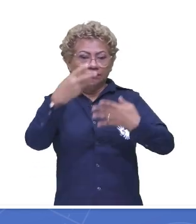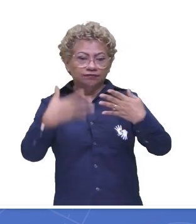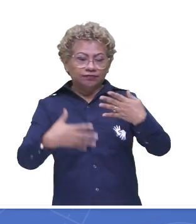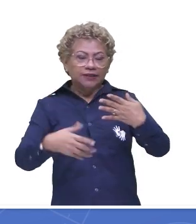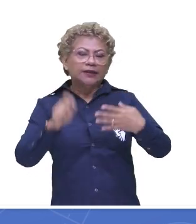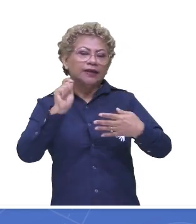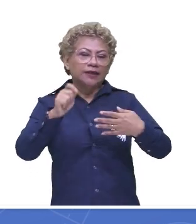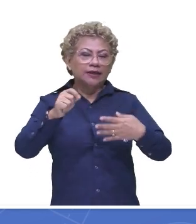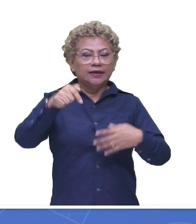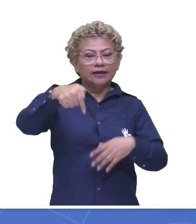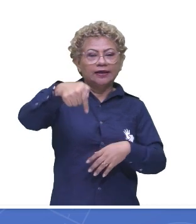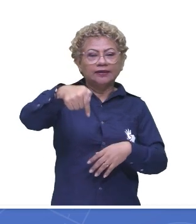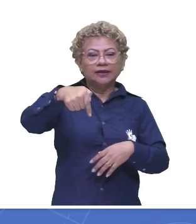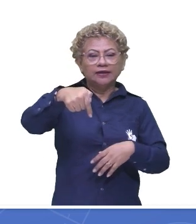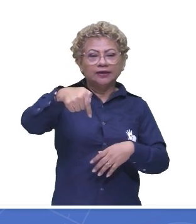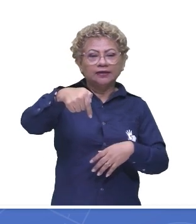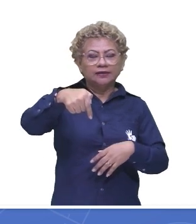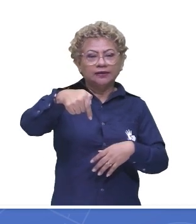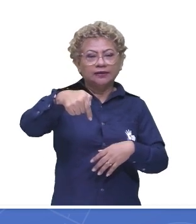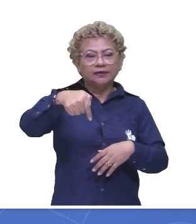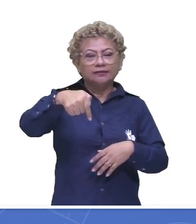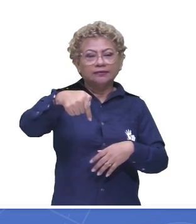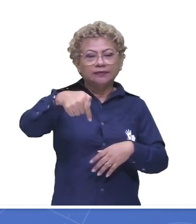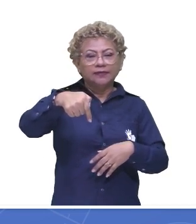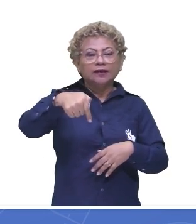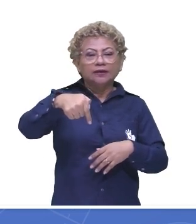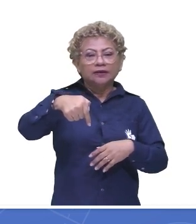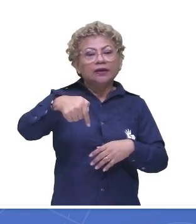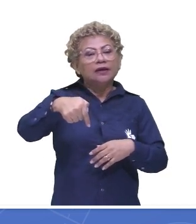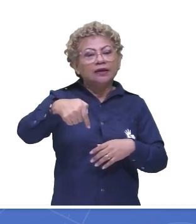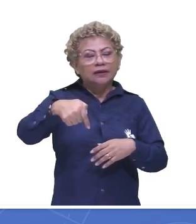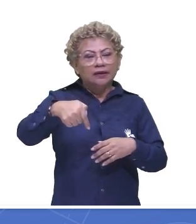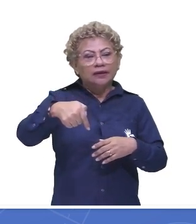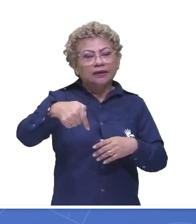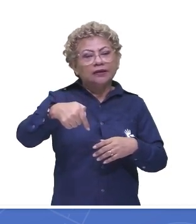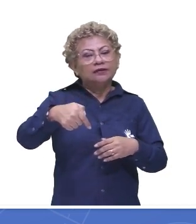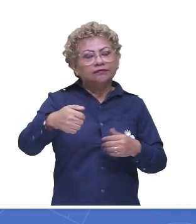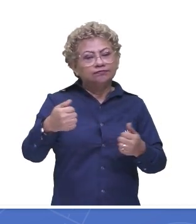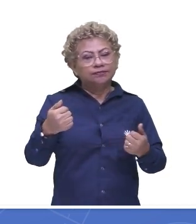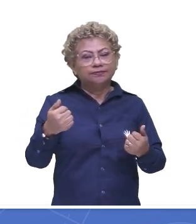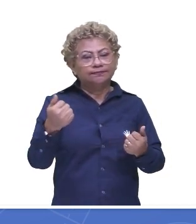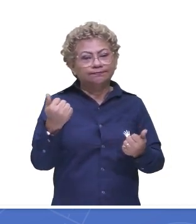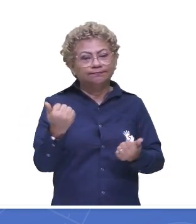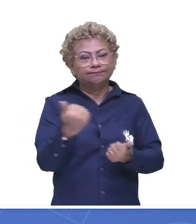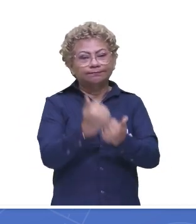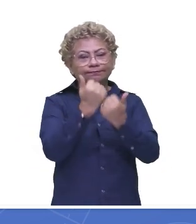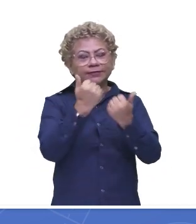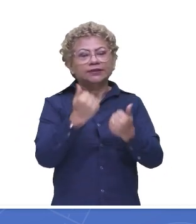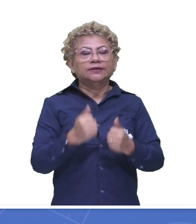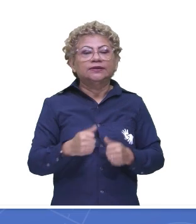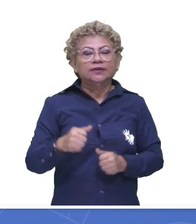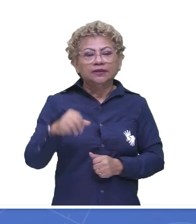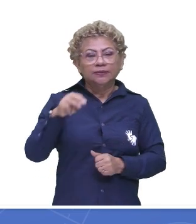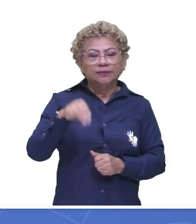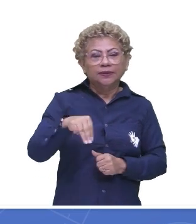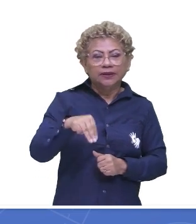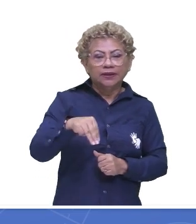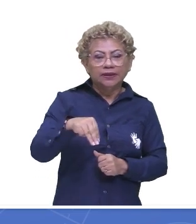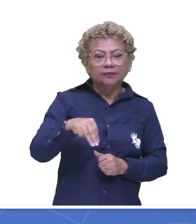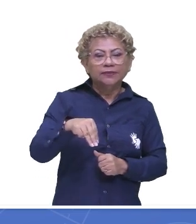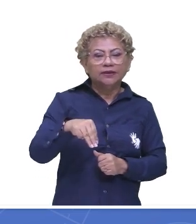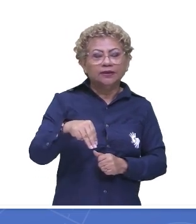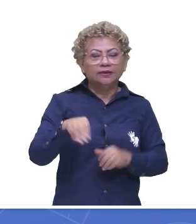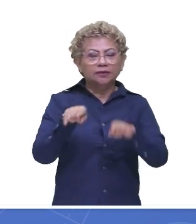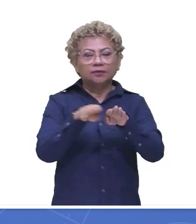massa. Para determinar a massa, o L está multiplicando, vai para o outro lado, dividindo. Vai ficar calor latente de fusão